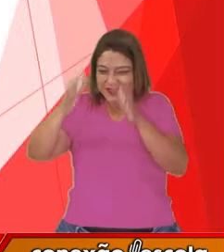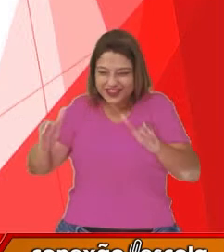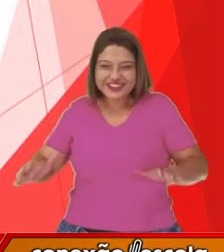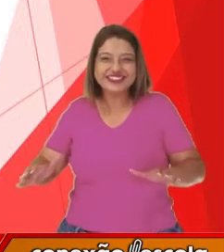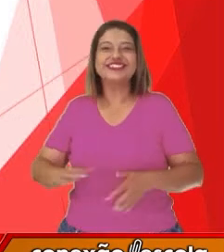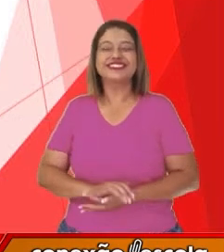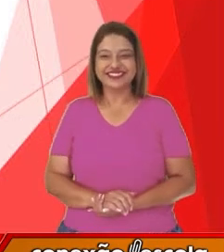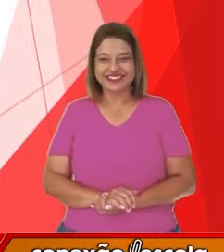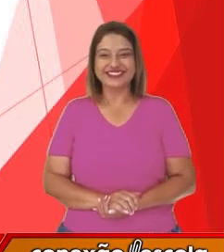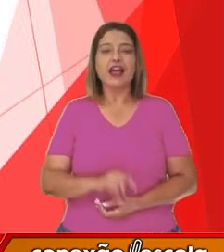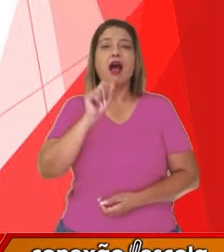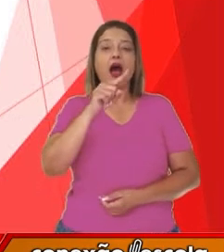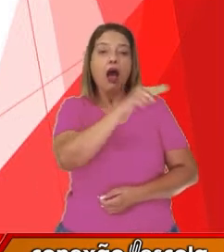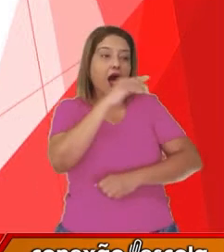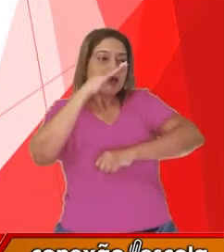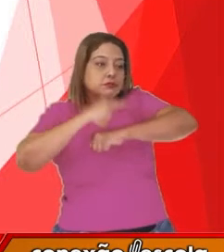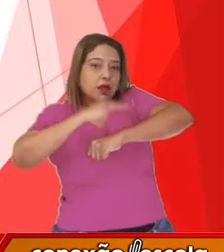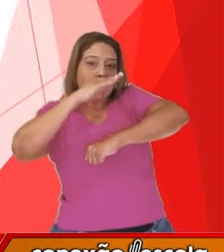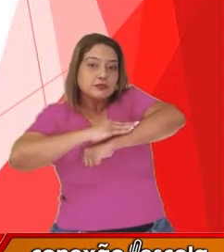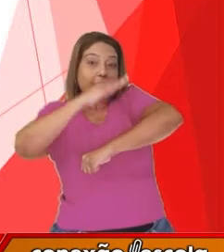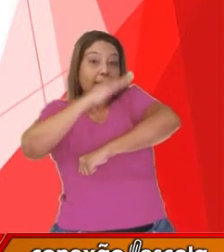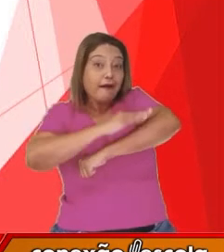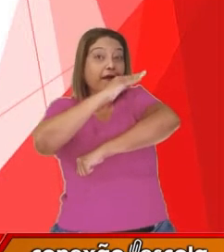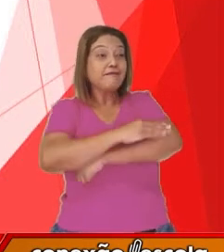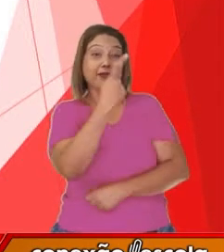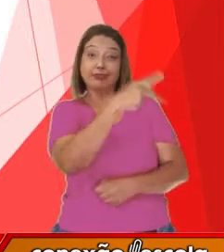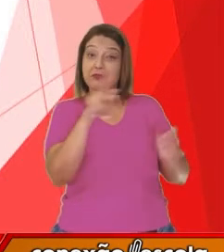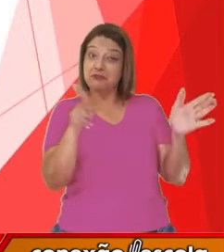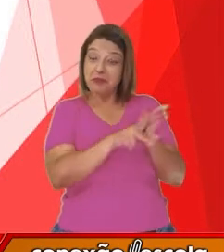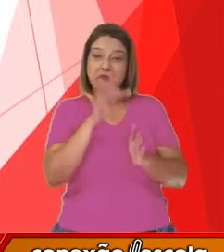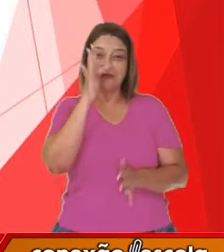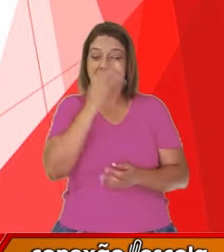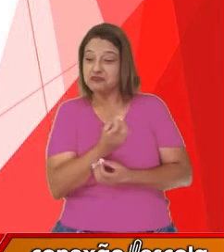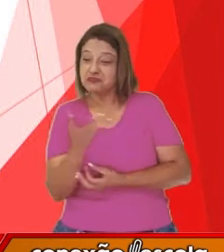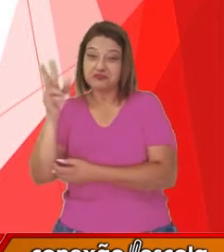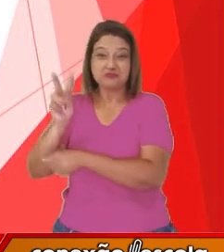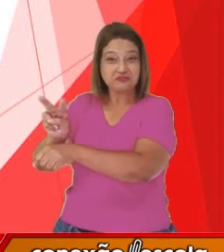E este sapo que é jardineiro?